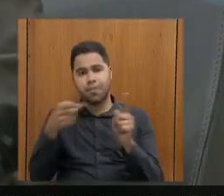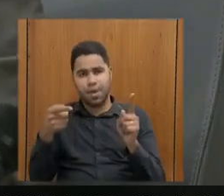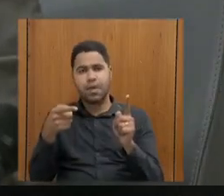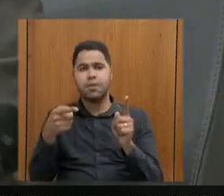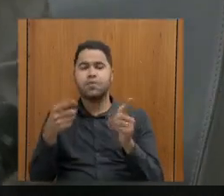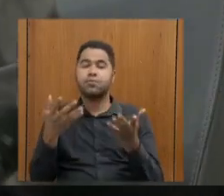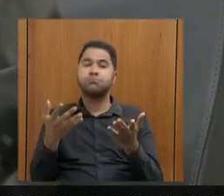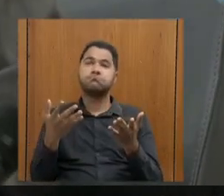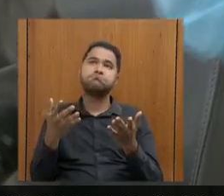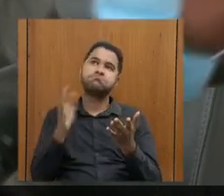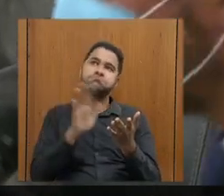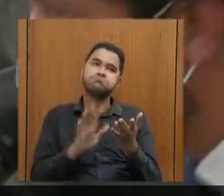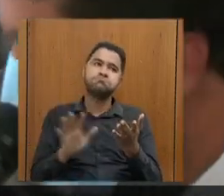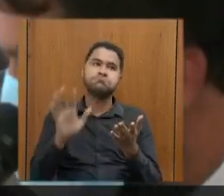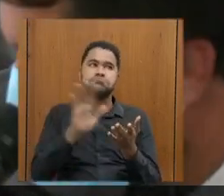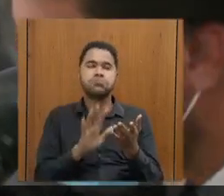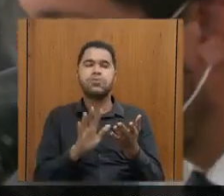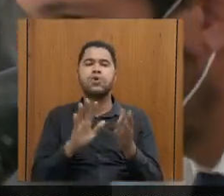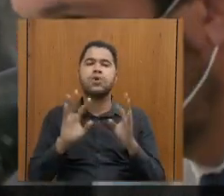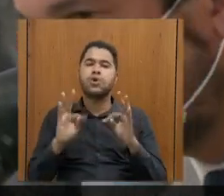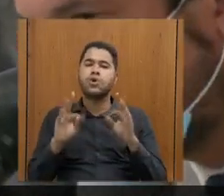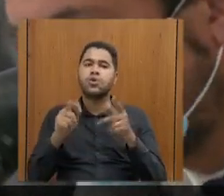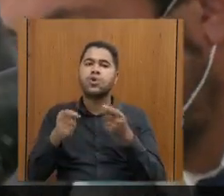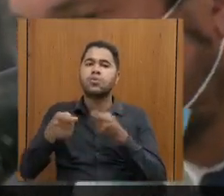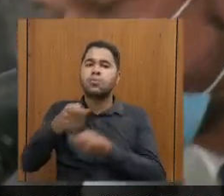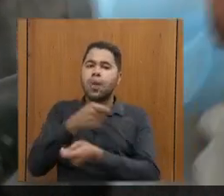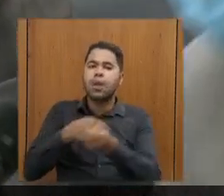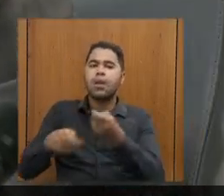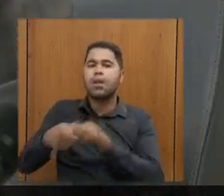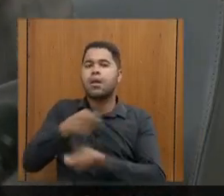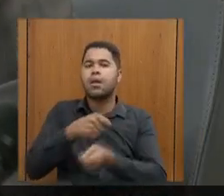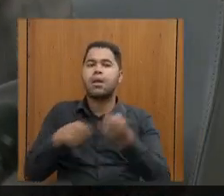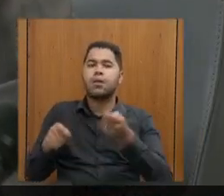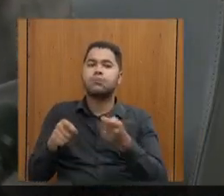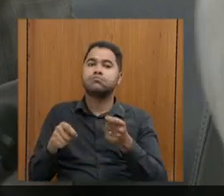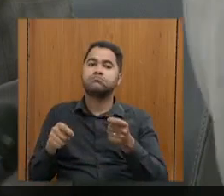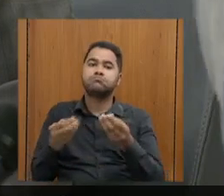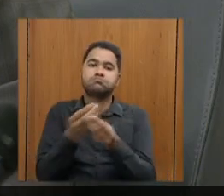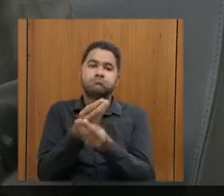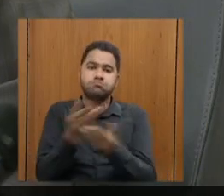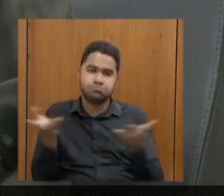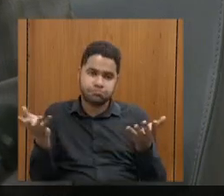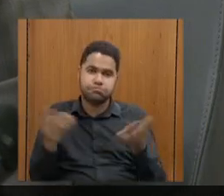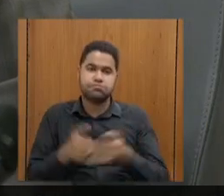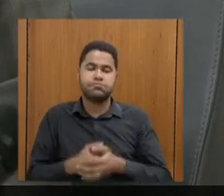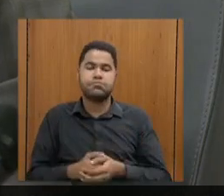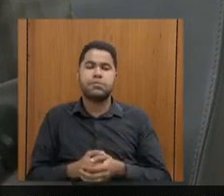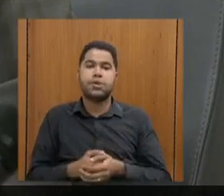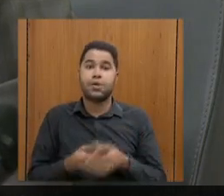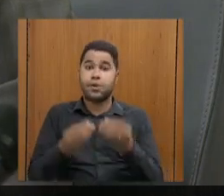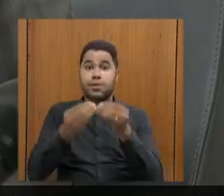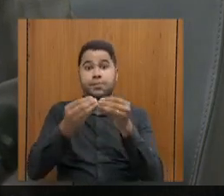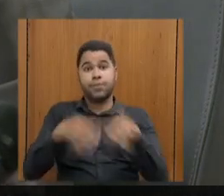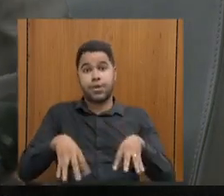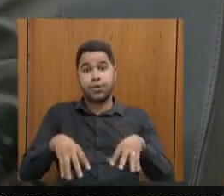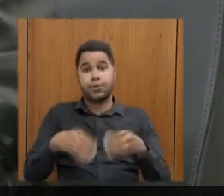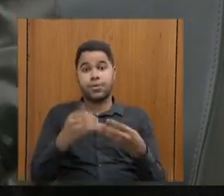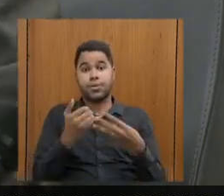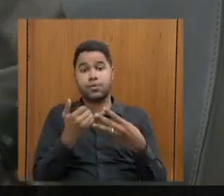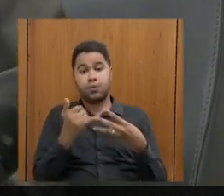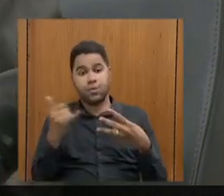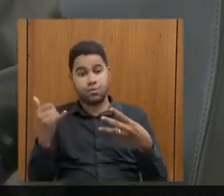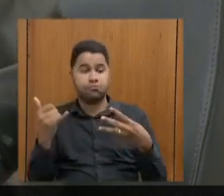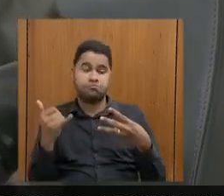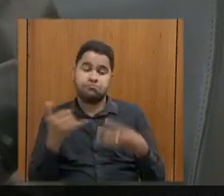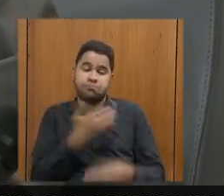em geral todos esses anos todos esses negócios aqui é acabaram gerando é prejuízo para a CEMIG